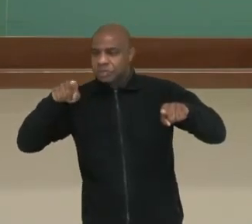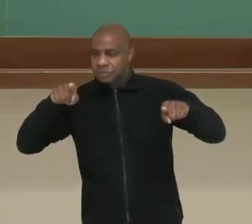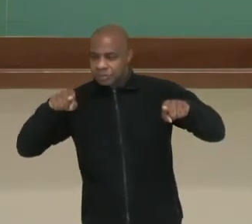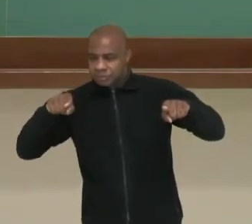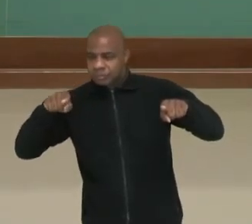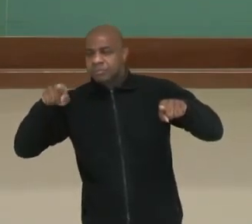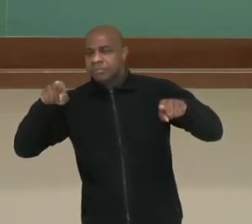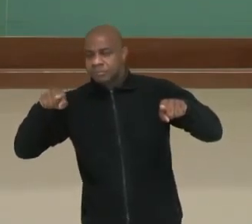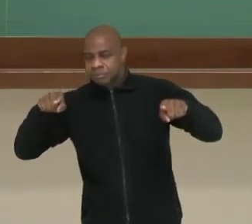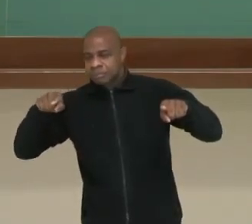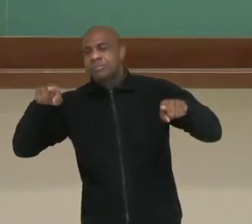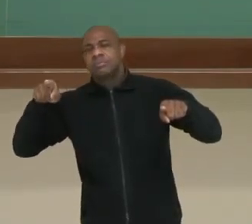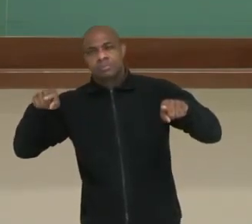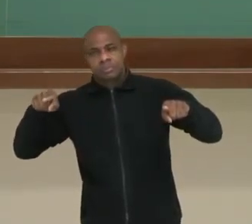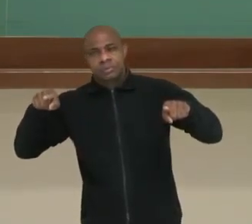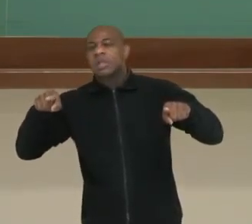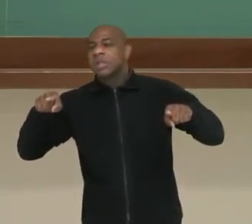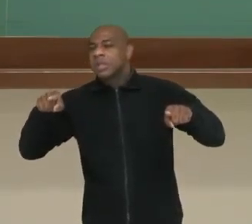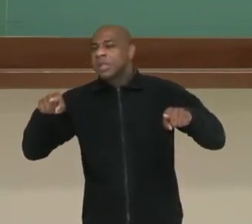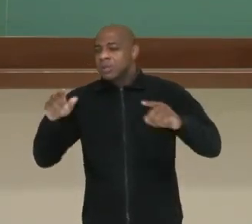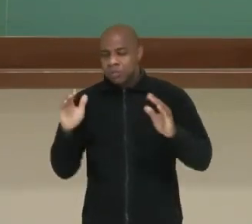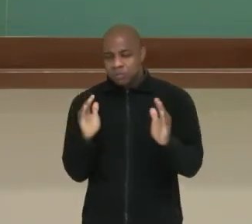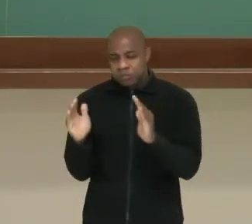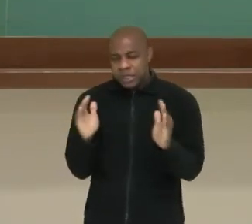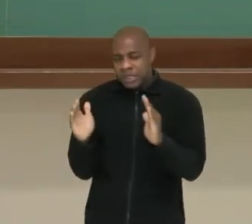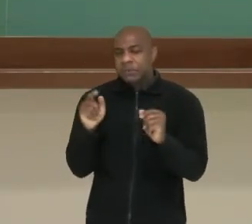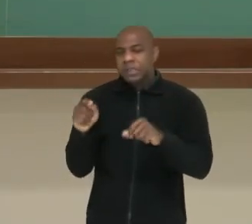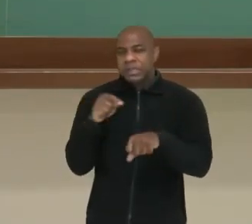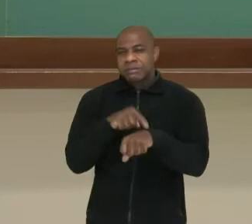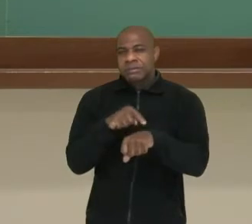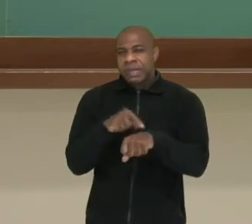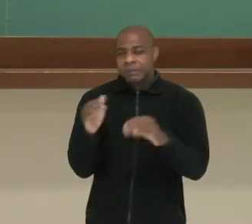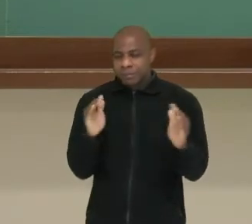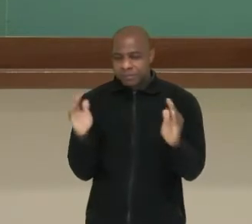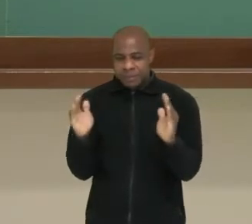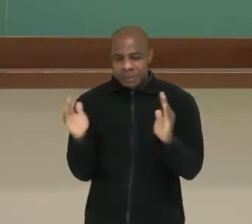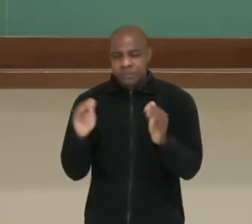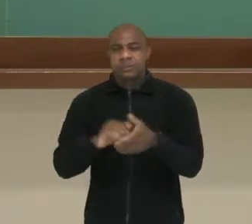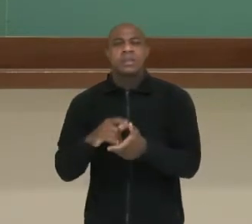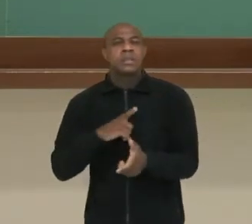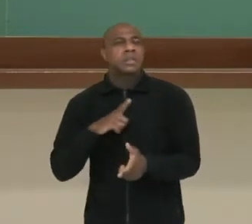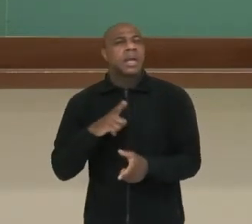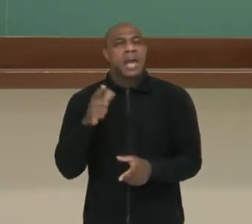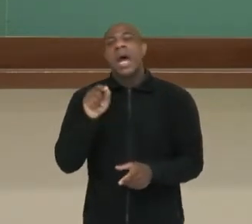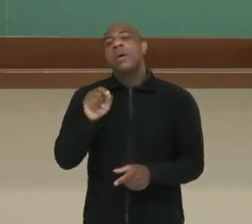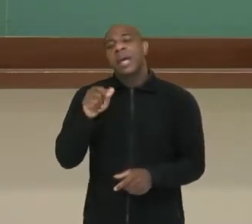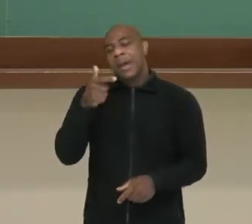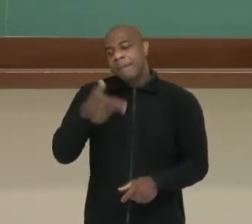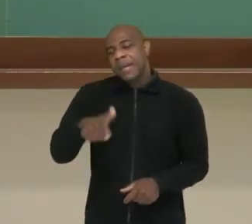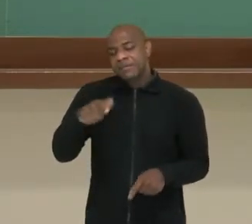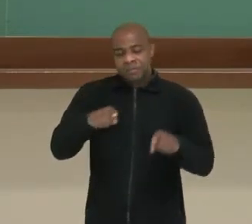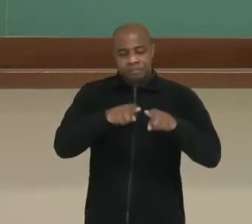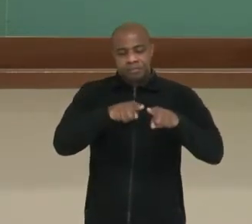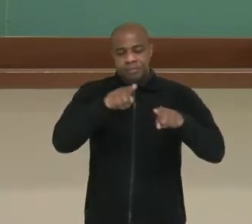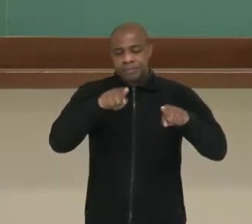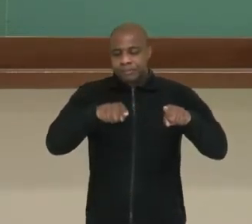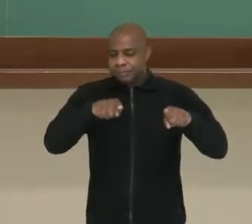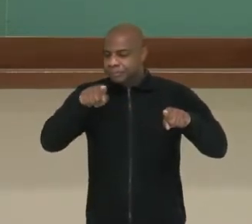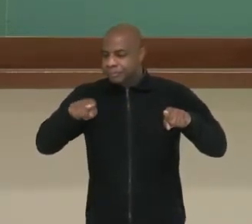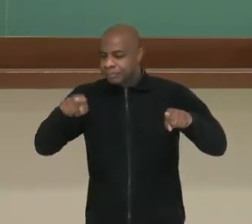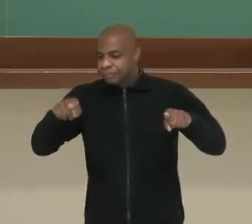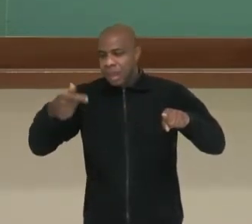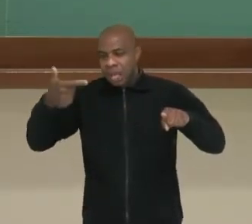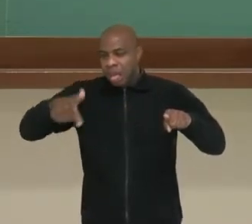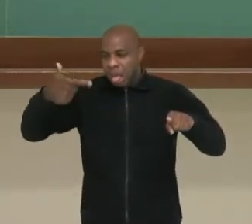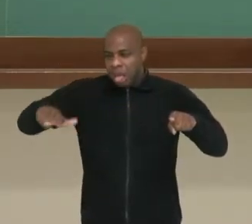tempo. Lembre-se, frequência vem da ideia de frequente, é repetição. O número de vezes que uma onda